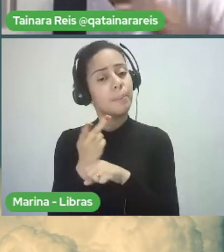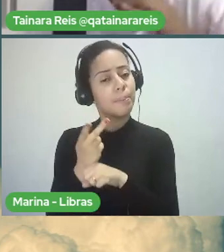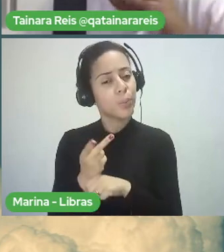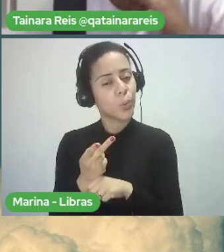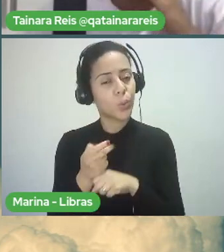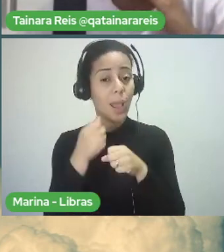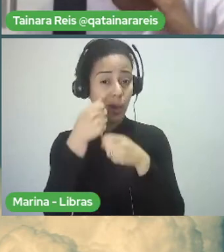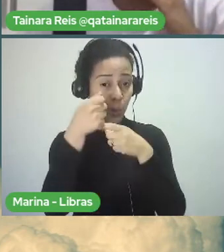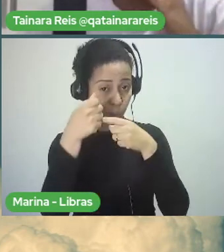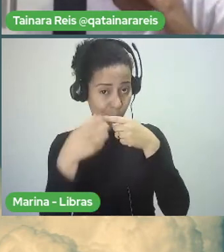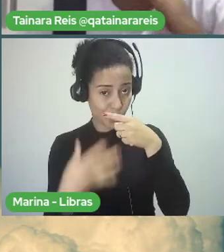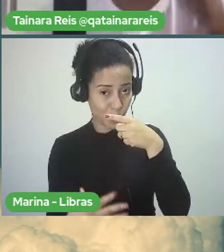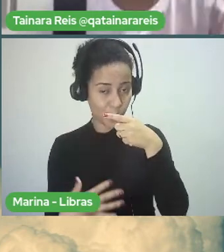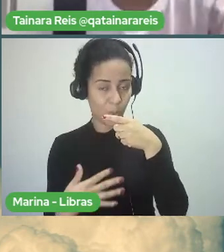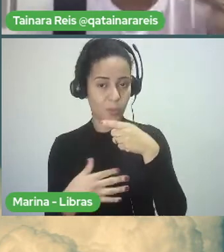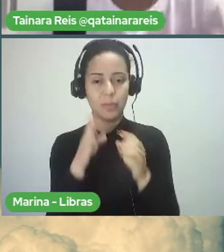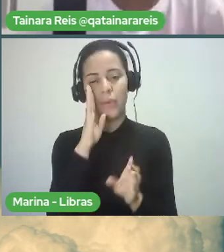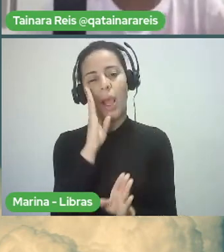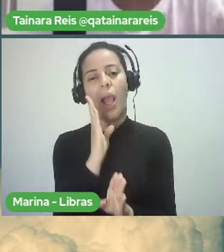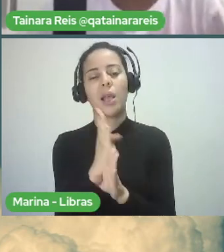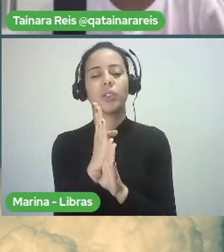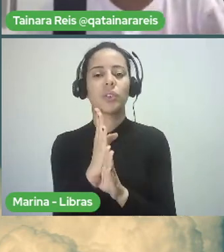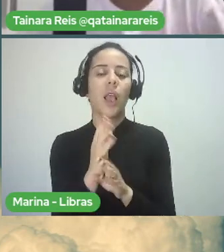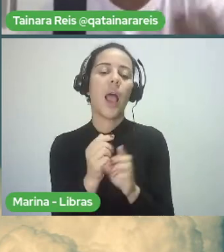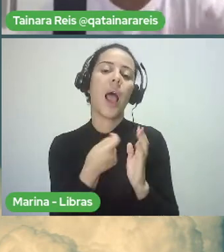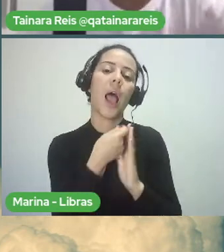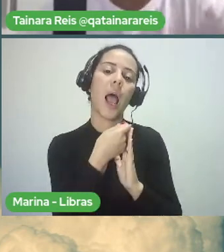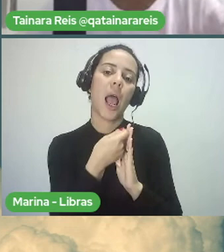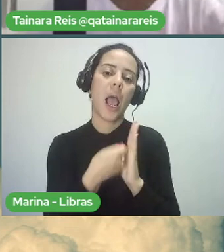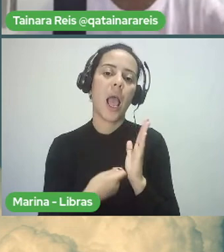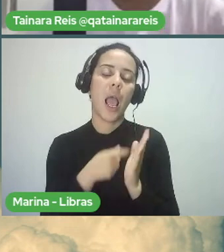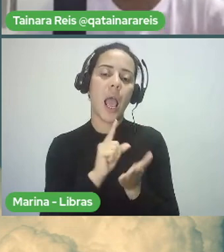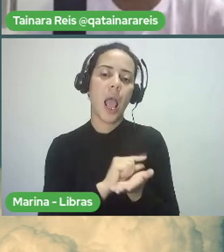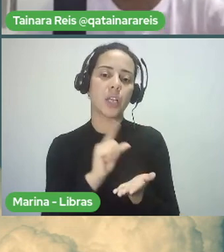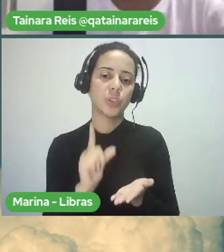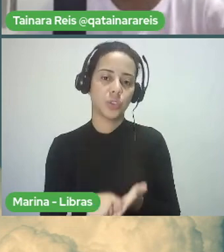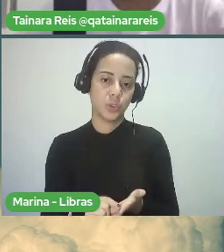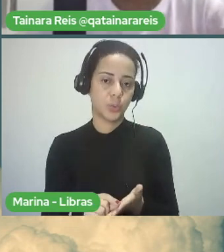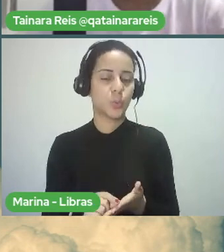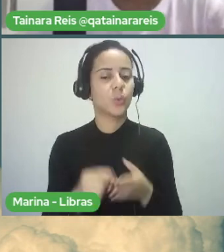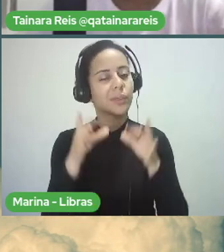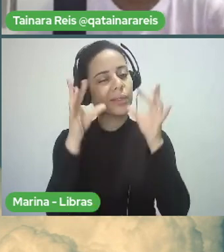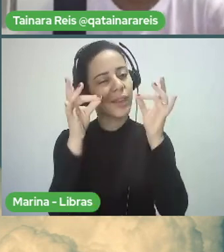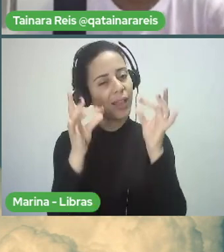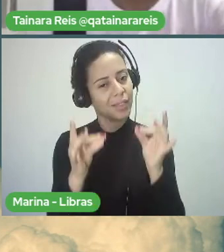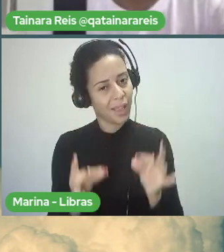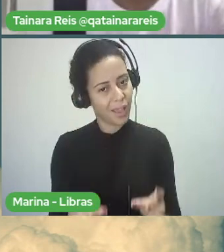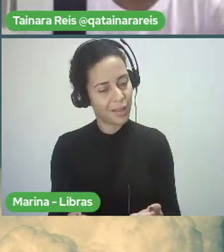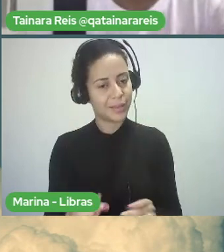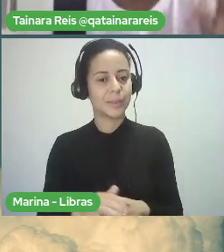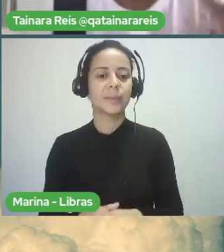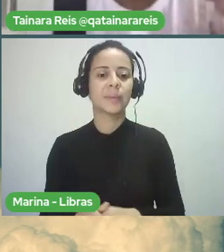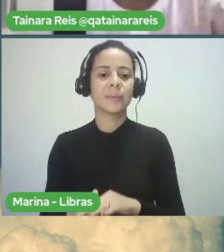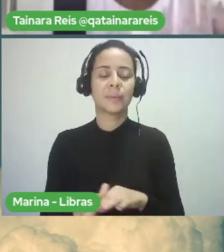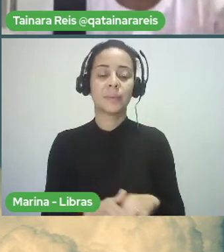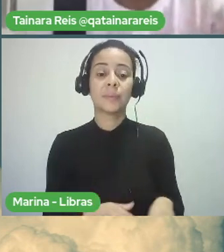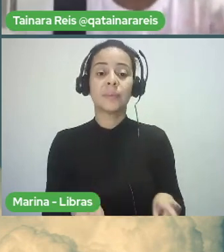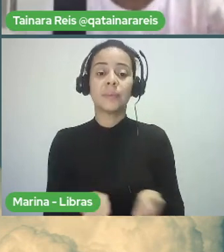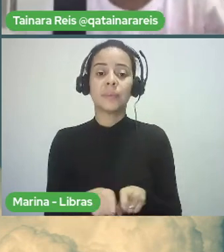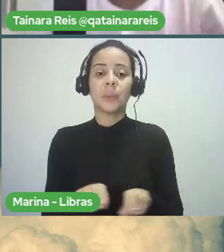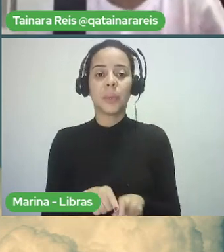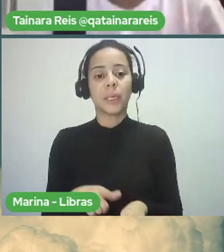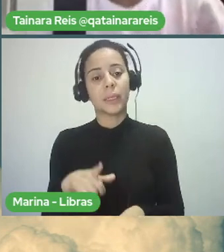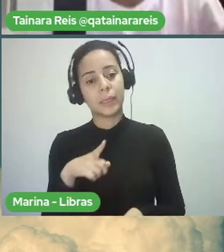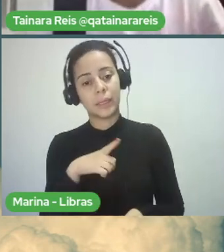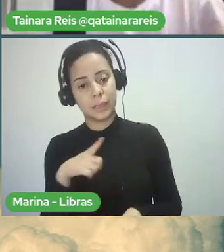aparecer esse artigo, que eu dou um pouco mais de detalhe em tudo isso que eu falei aqui hoje, né? E eu trouxe também algumas referências, alguns textos